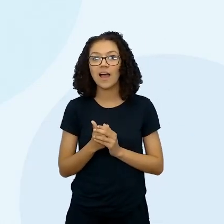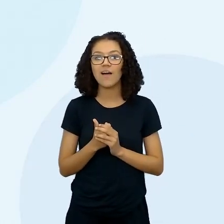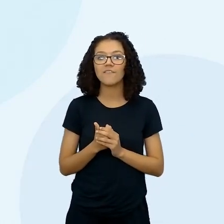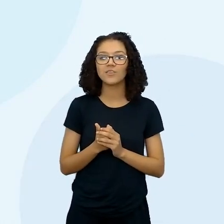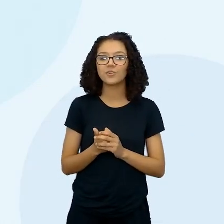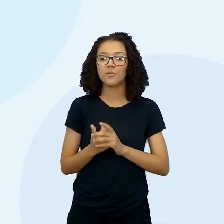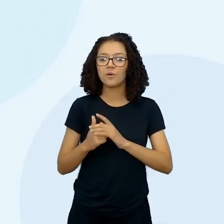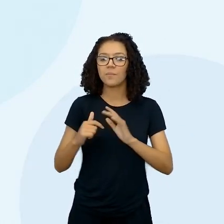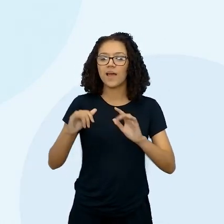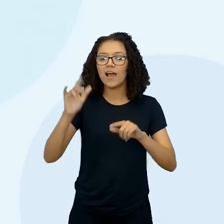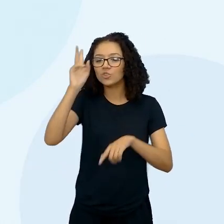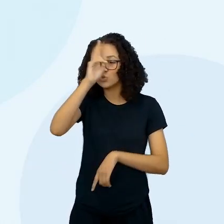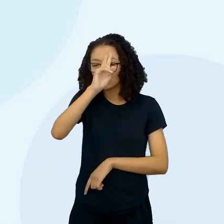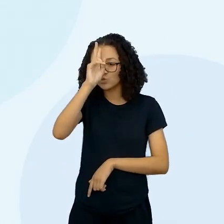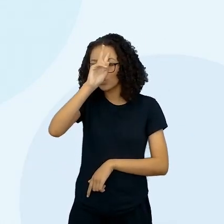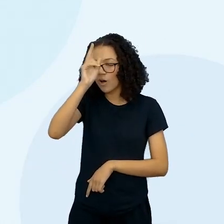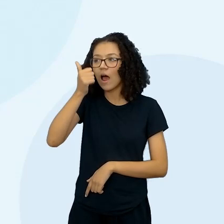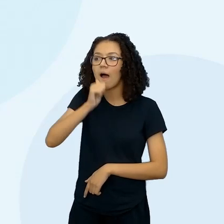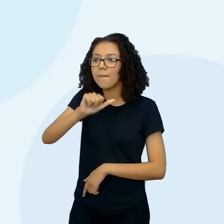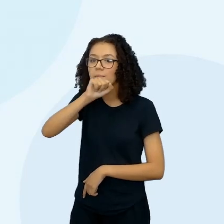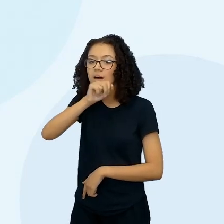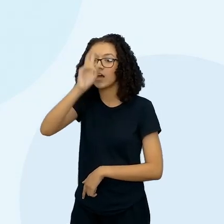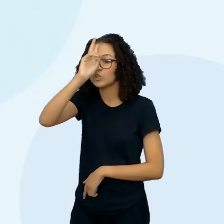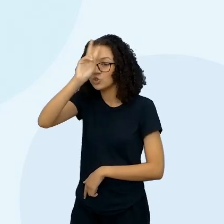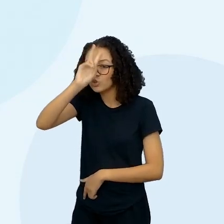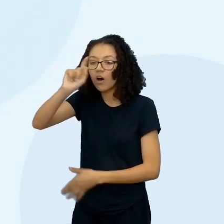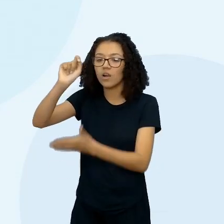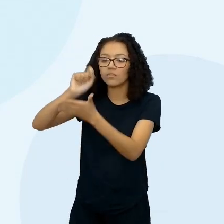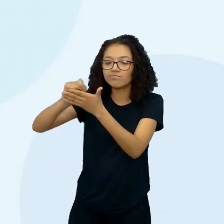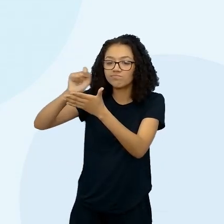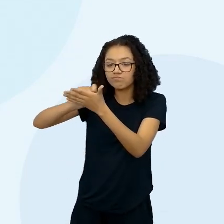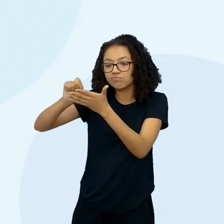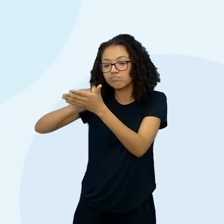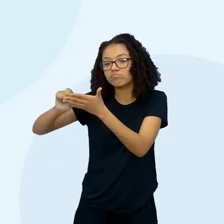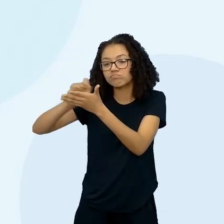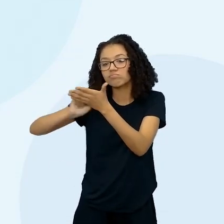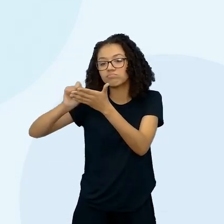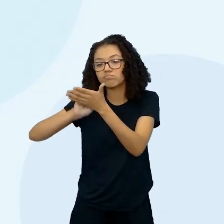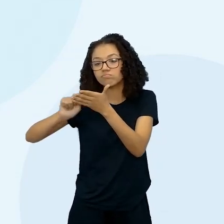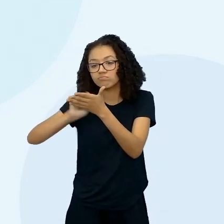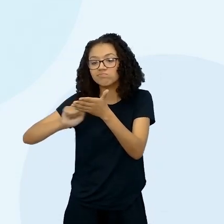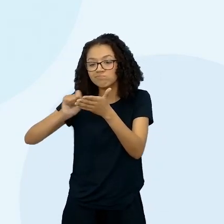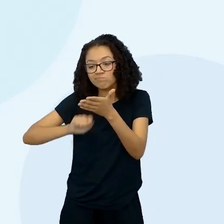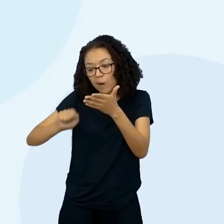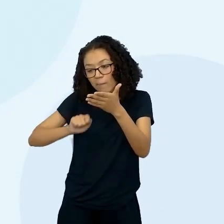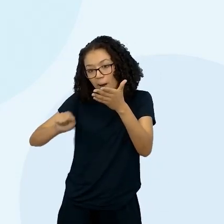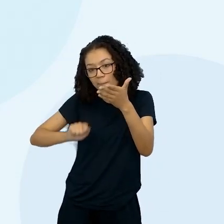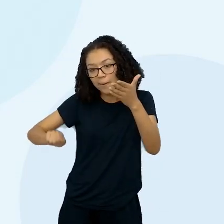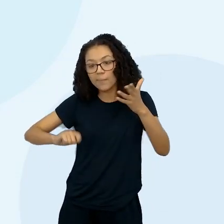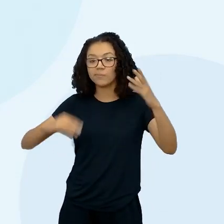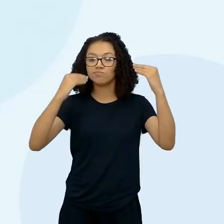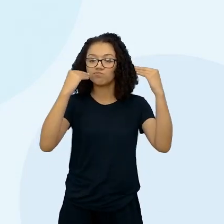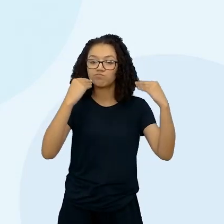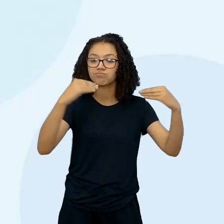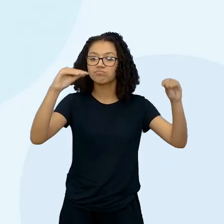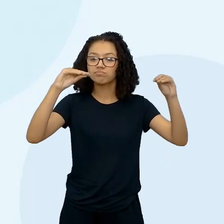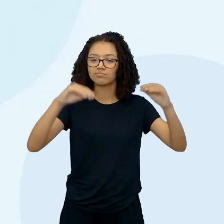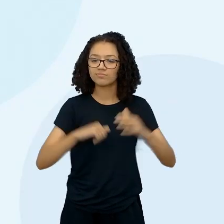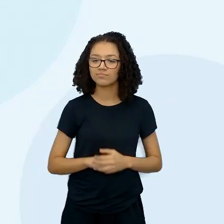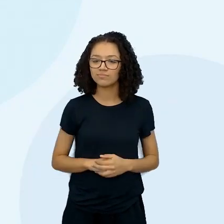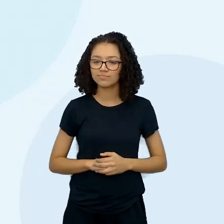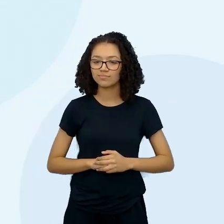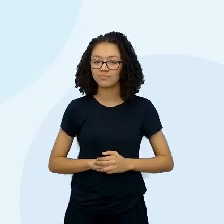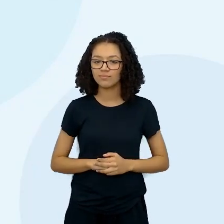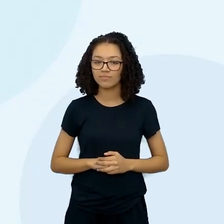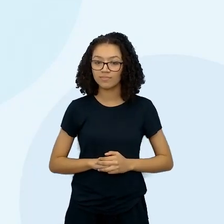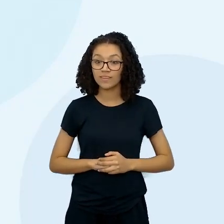Curie. Porque foi ela que escreveu toda a vida, a biografia, né? Então, até ela fala, eu sou a